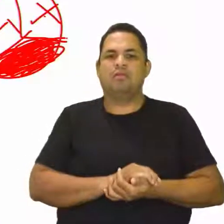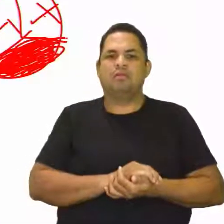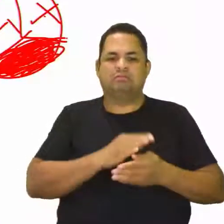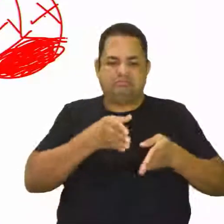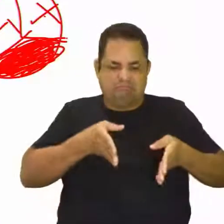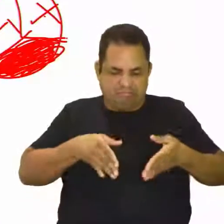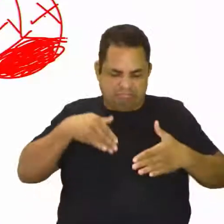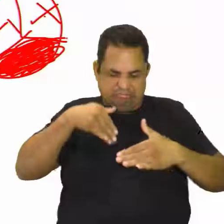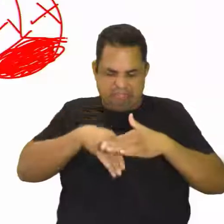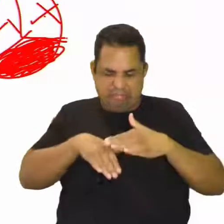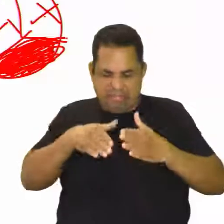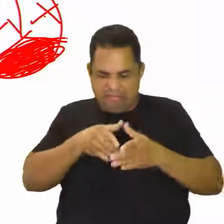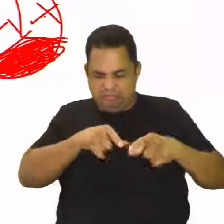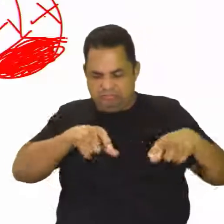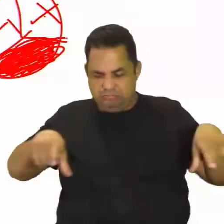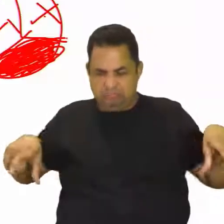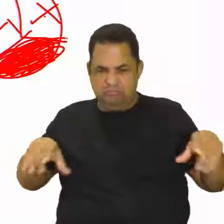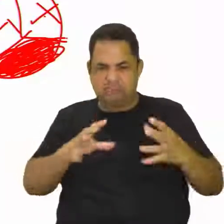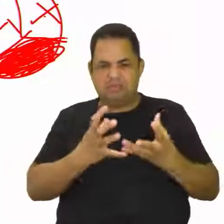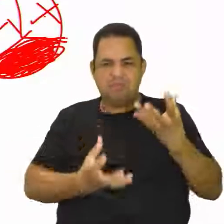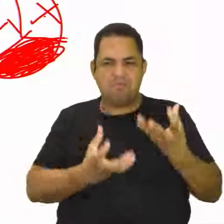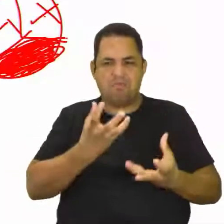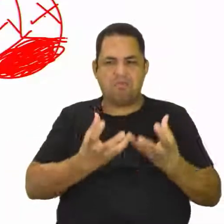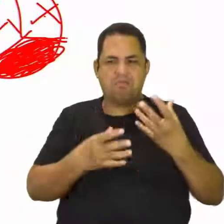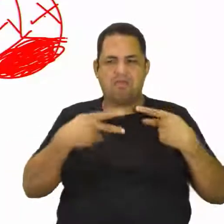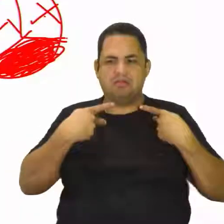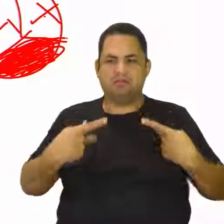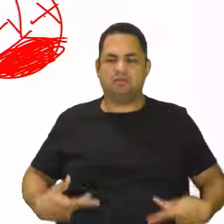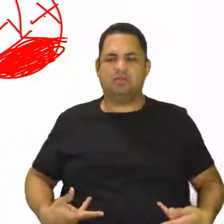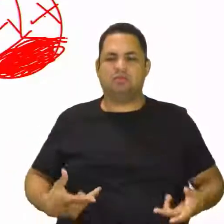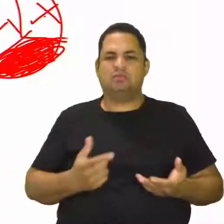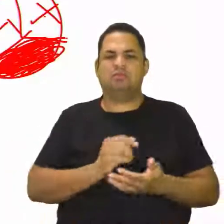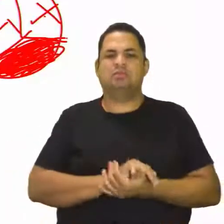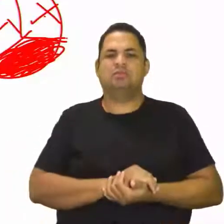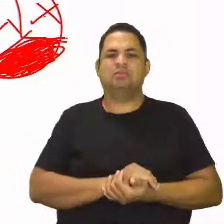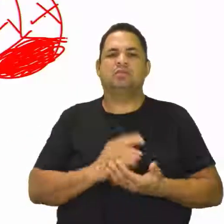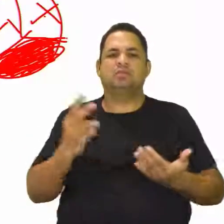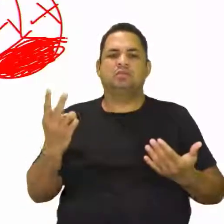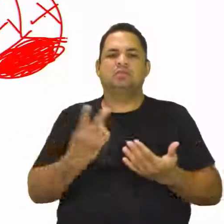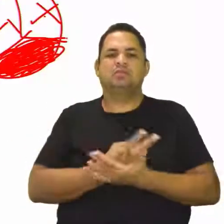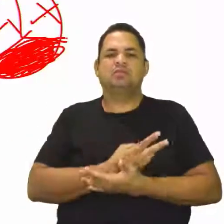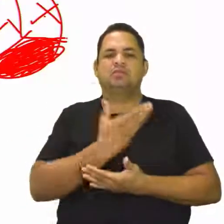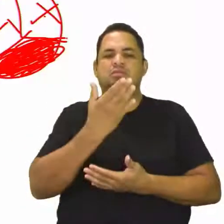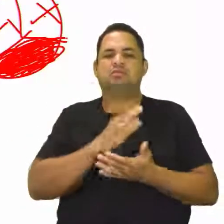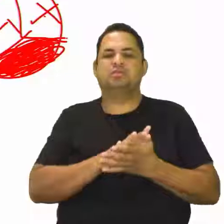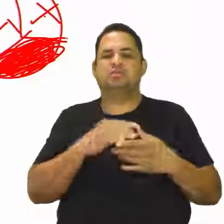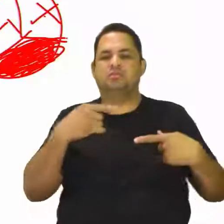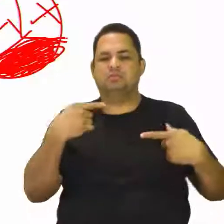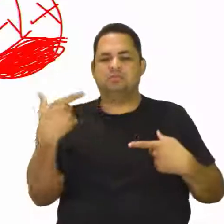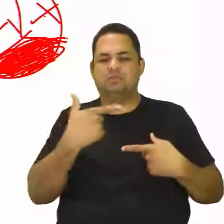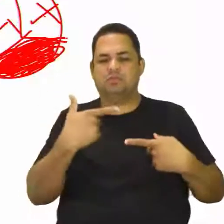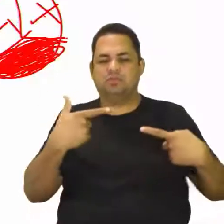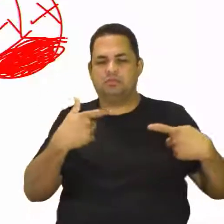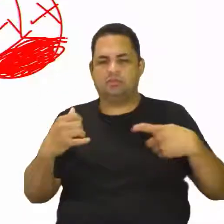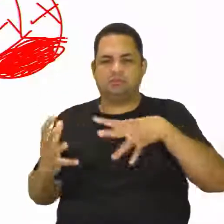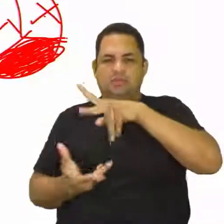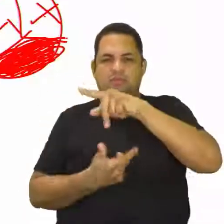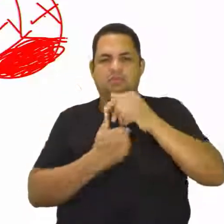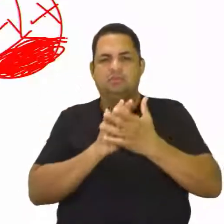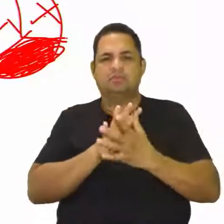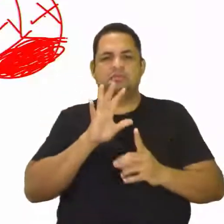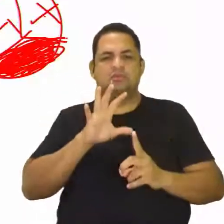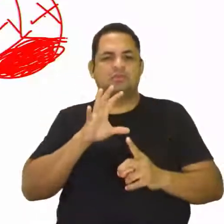valas. Eram queimados os corpos, as atrocidades que foram cometidas na Segunda Guerra Mundial. Esse impacto